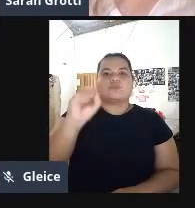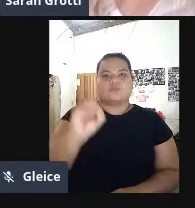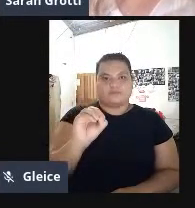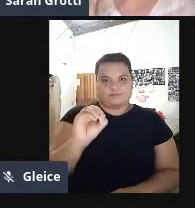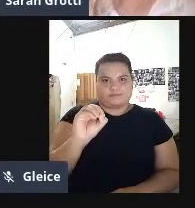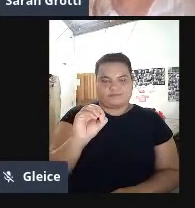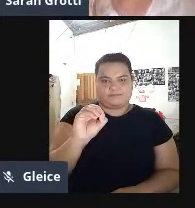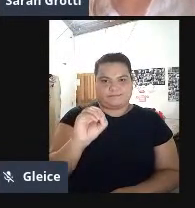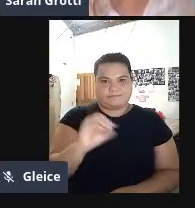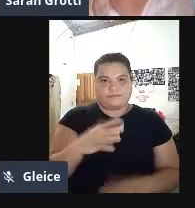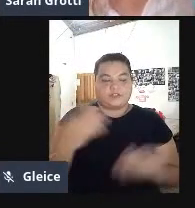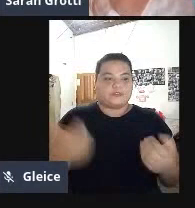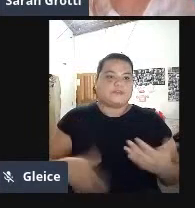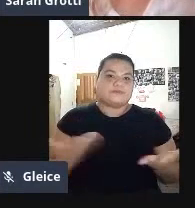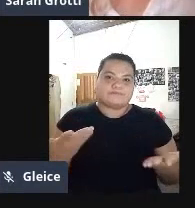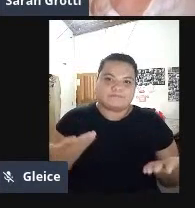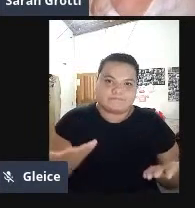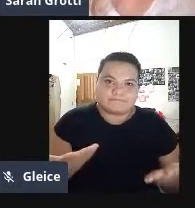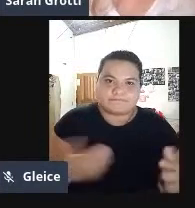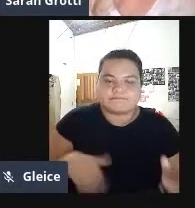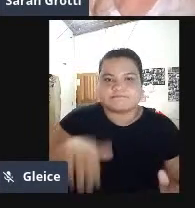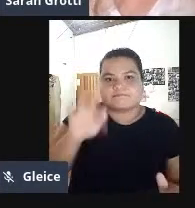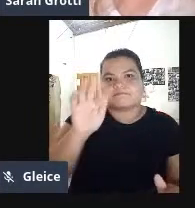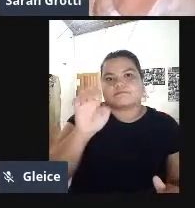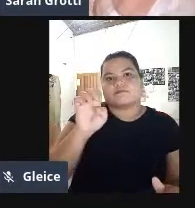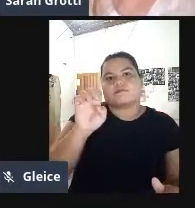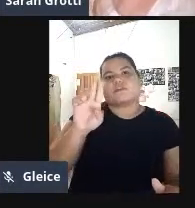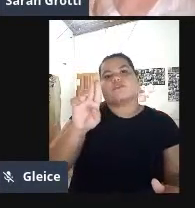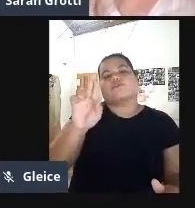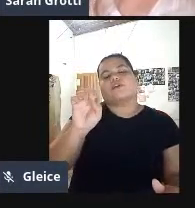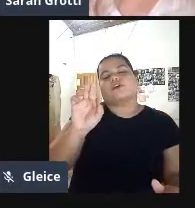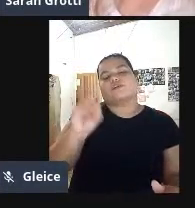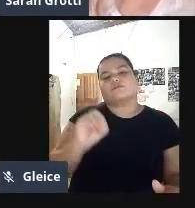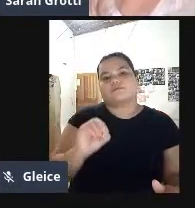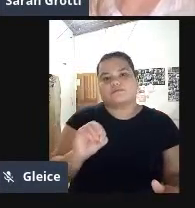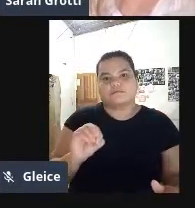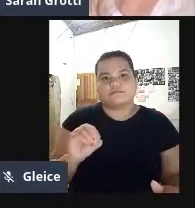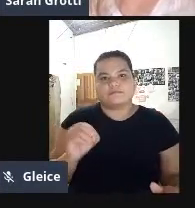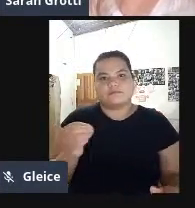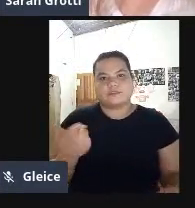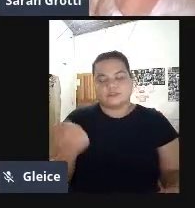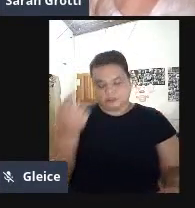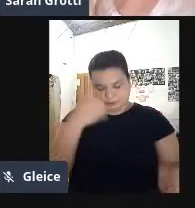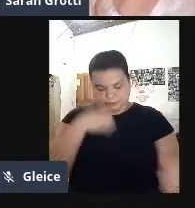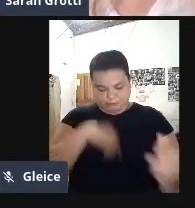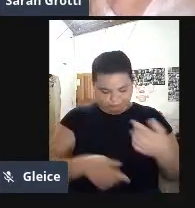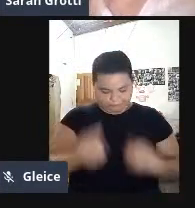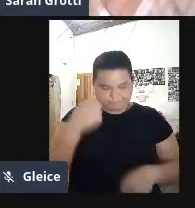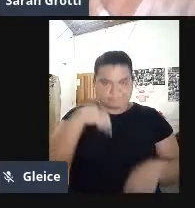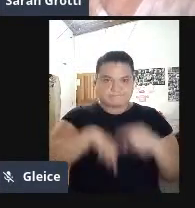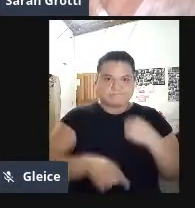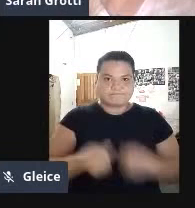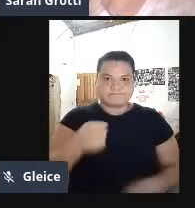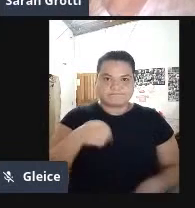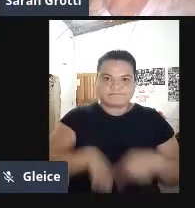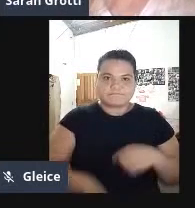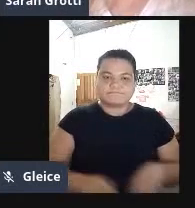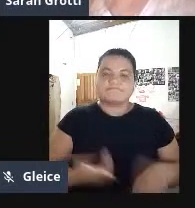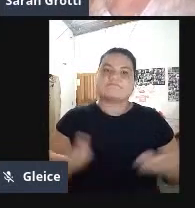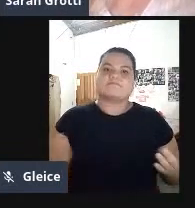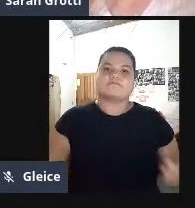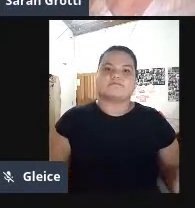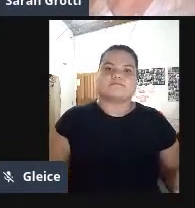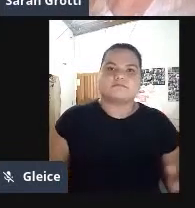Vamos para o ferro. O ferro, ele participa de diversas vias metabólicas, entre elas ciclos de Krebs, né? Que a gente já